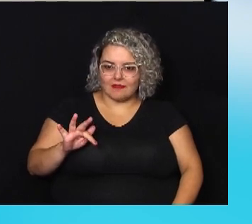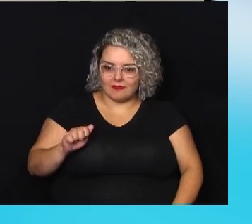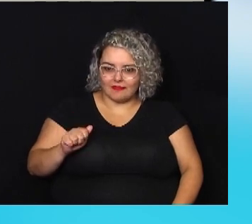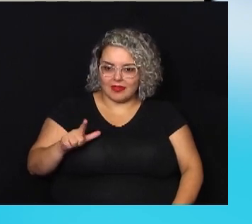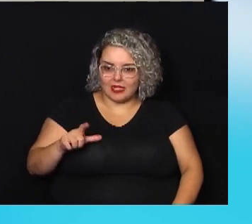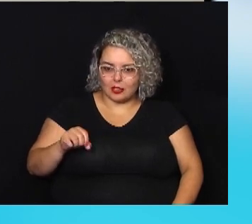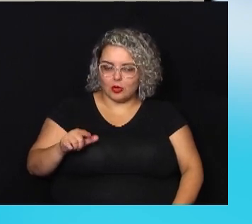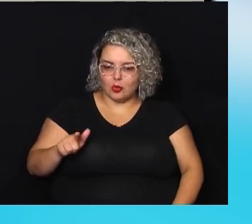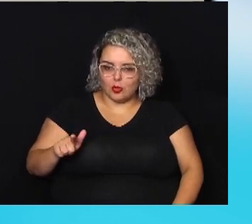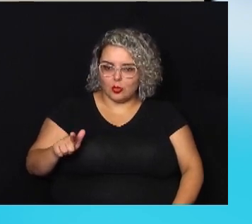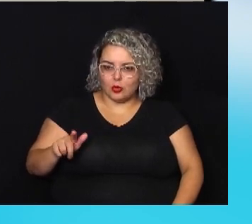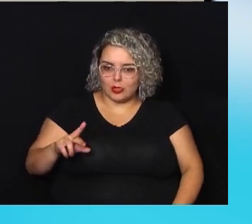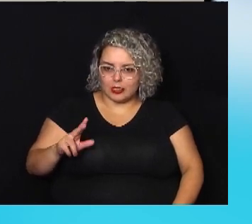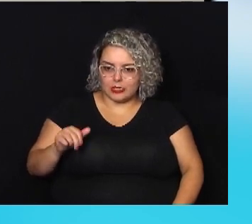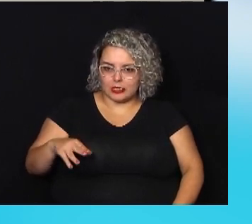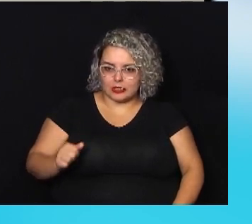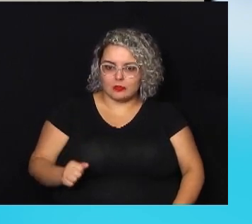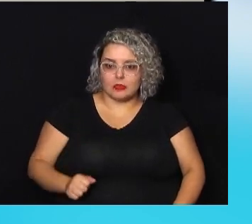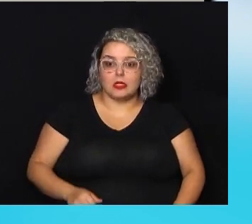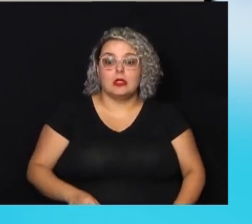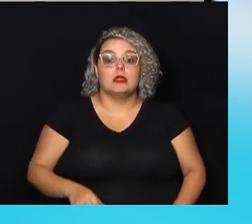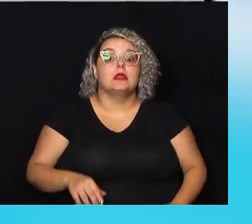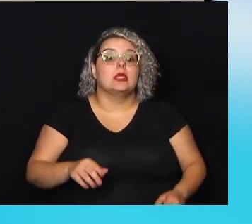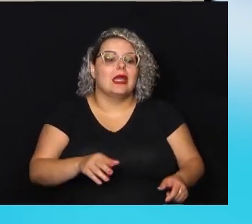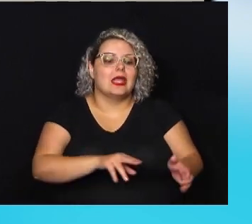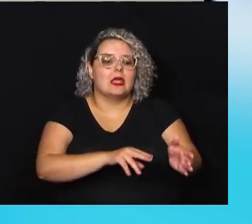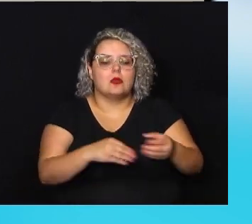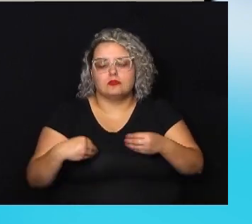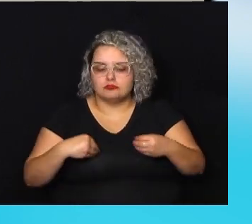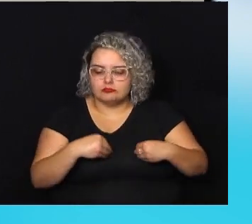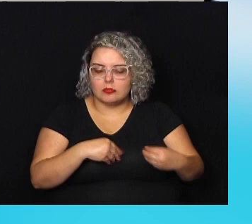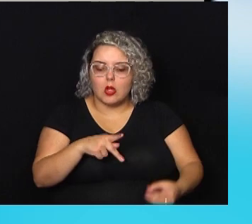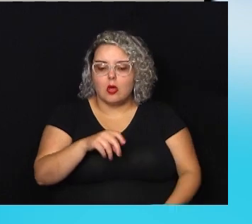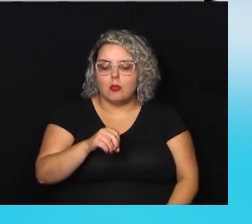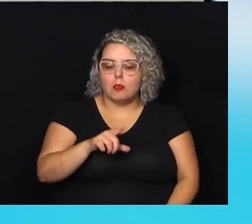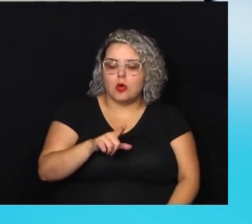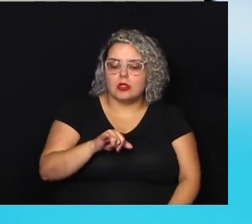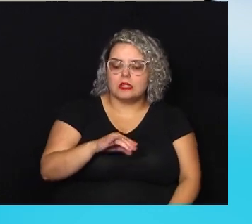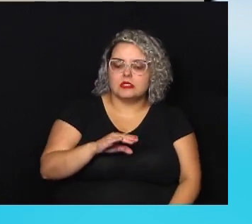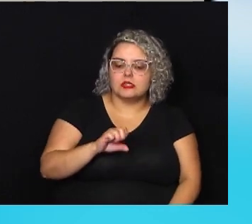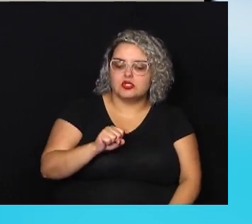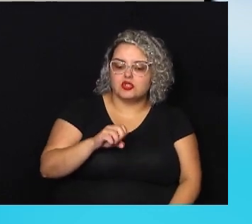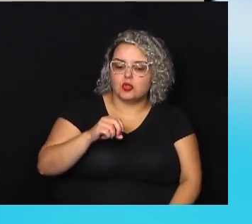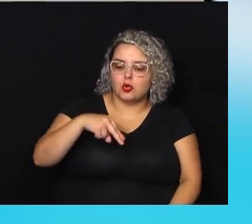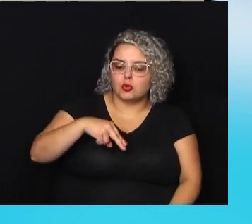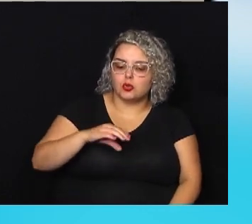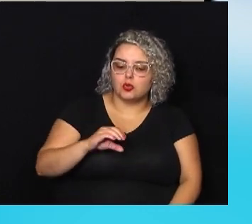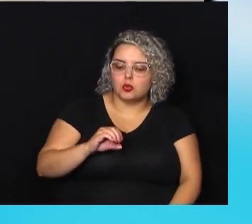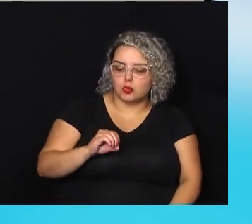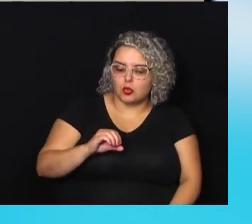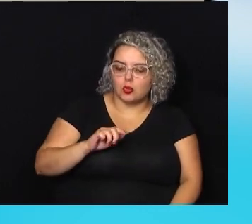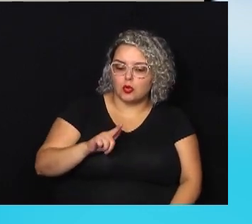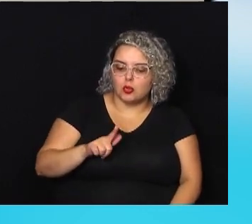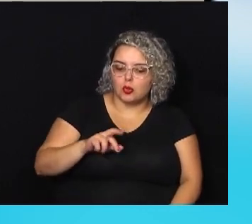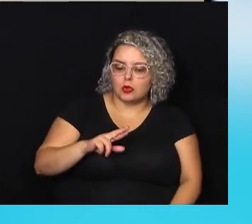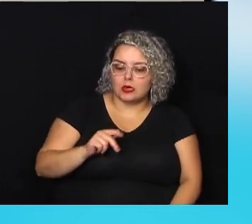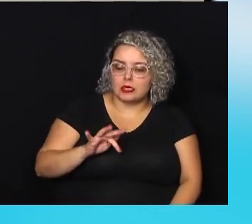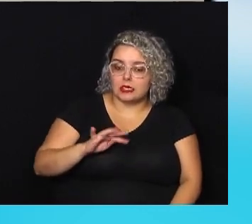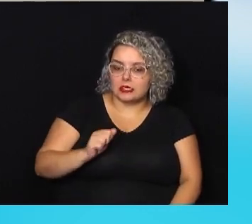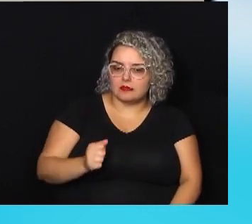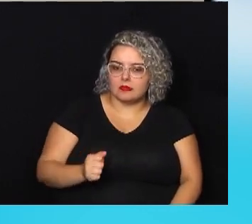eletroencefalograma, que a gente consegue evidenciar no exame do sono, que se chama polissonografia. Esses despertares breves